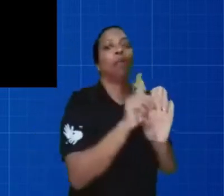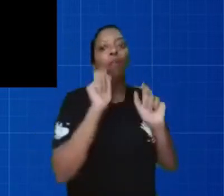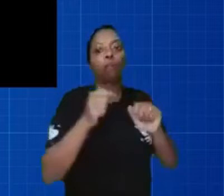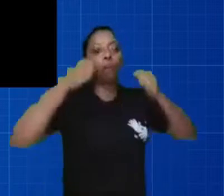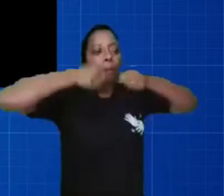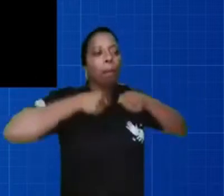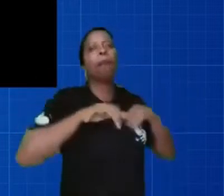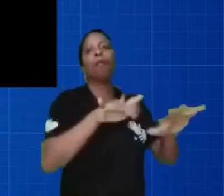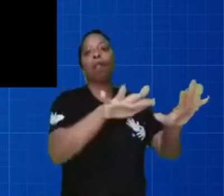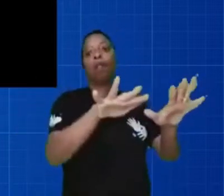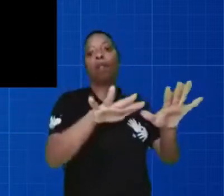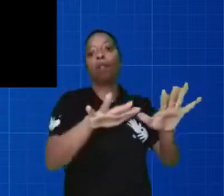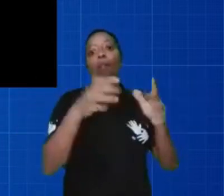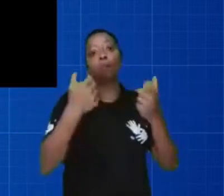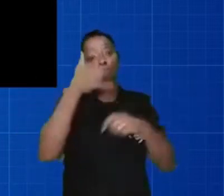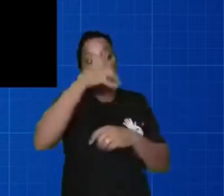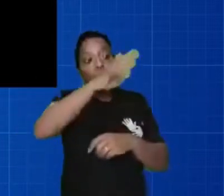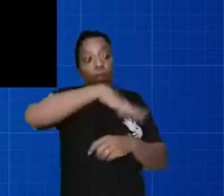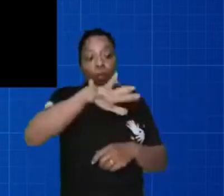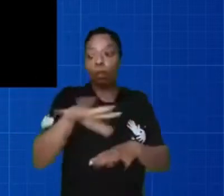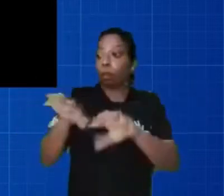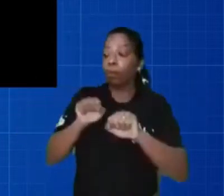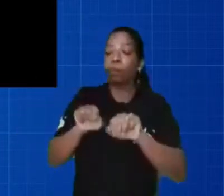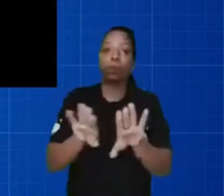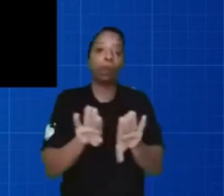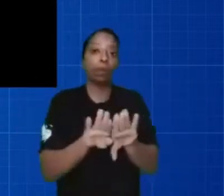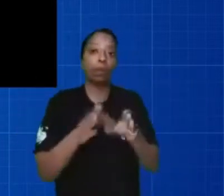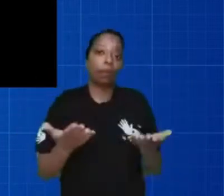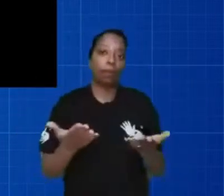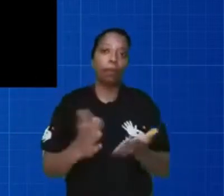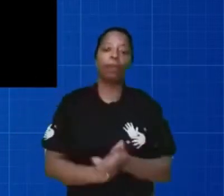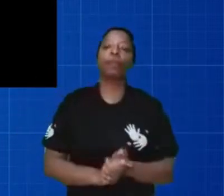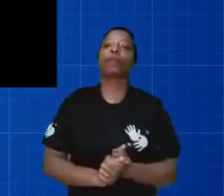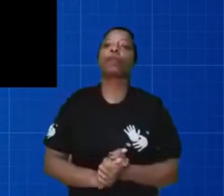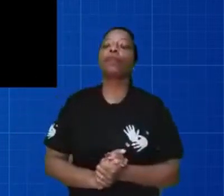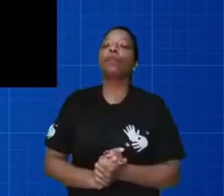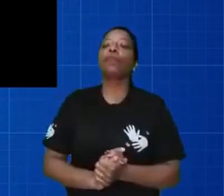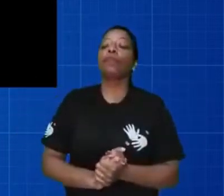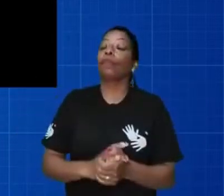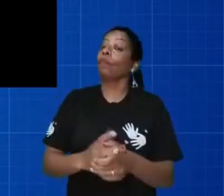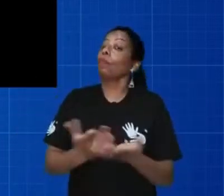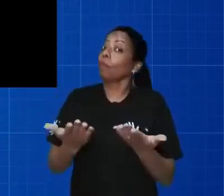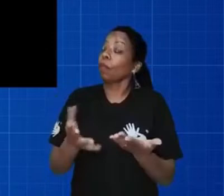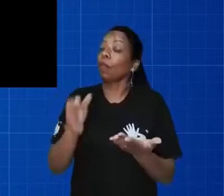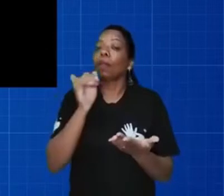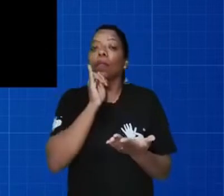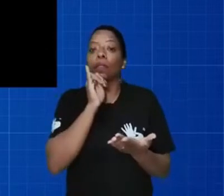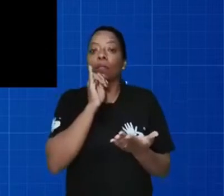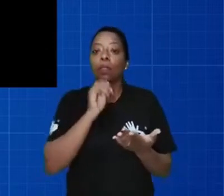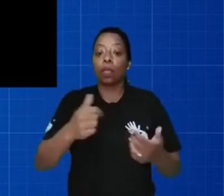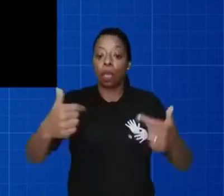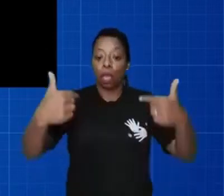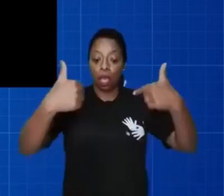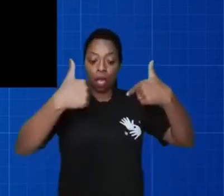Em paralelo a isso, né, então, uma coisa é a pessoa que está com a doença, né, portadora do vírus, no caso, está com o vírus,